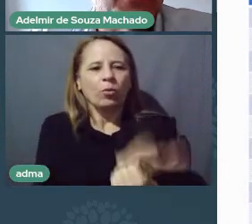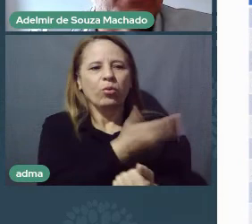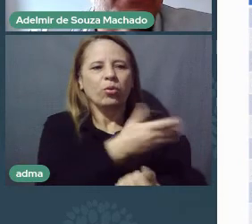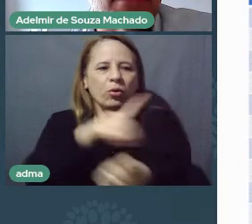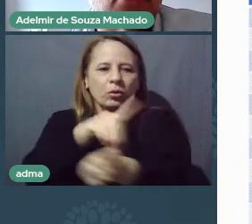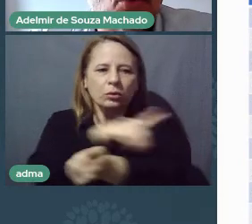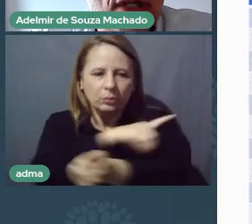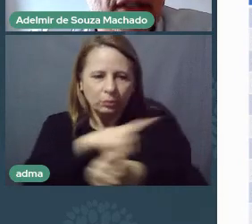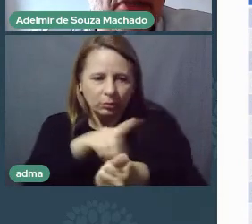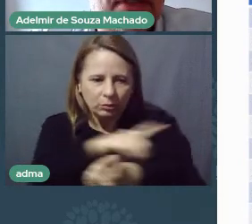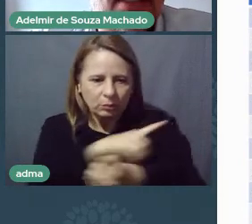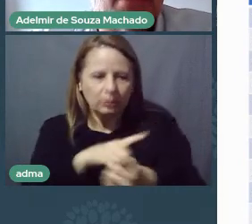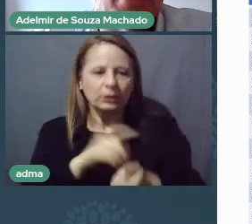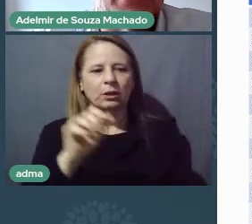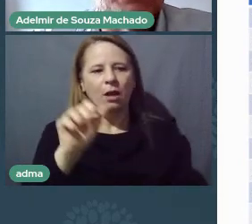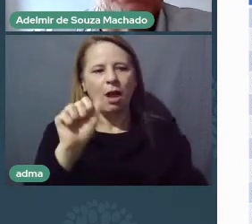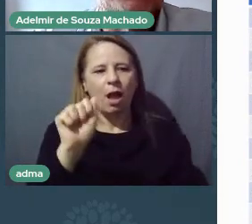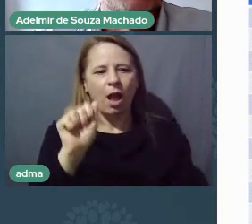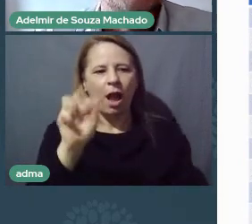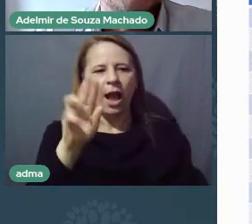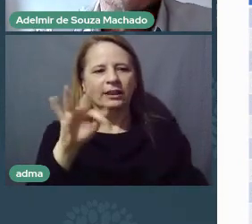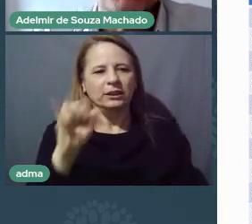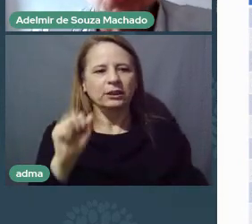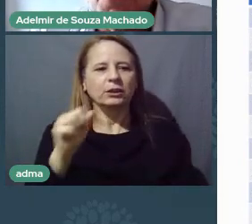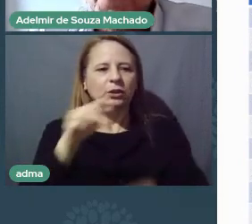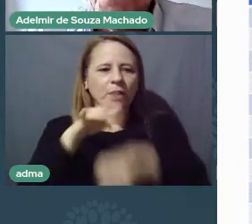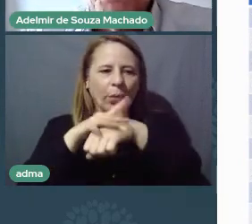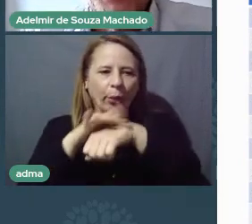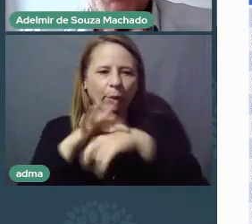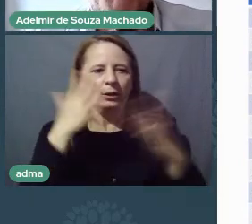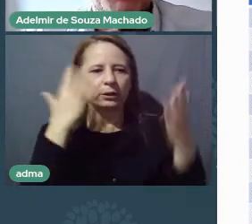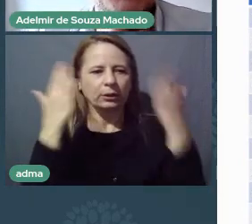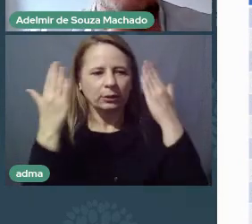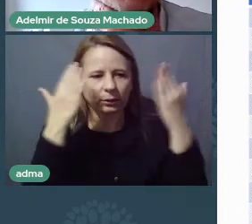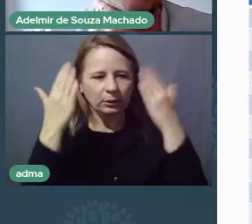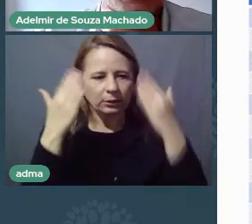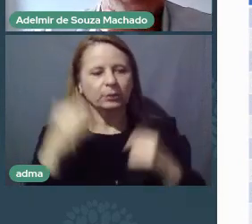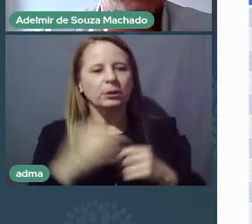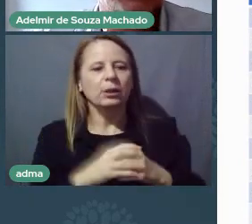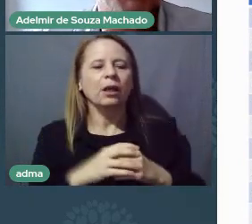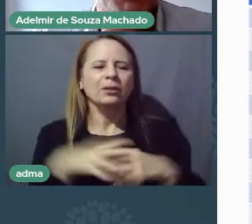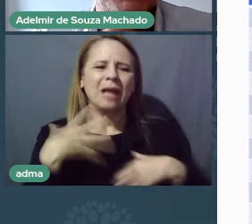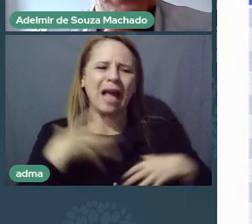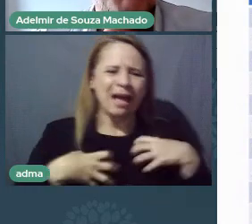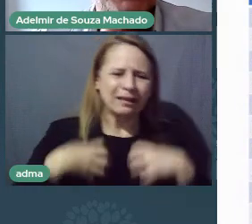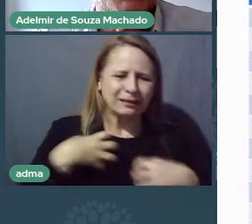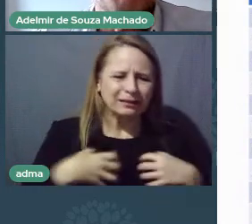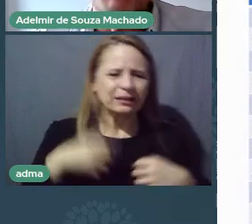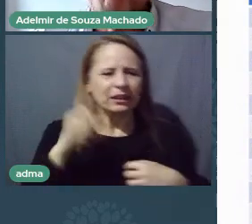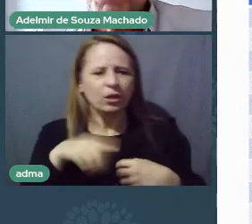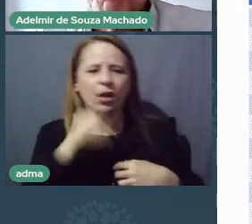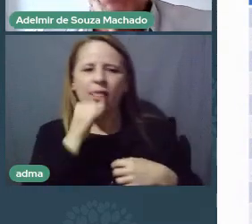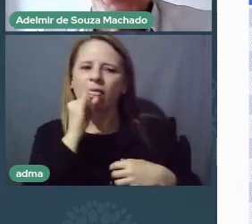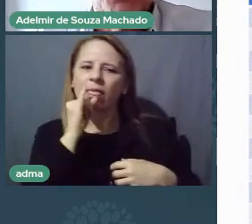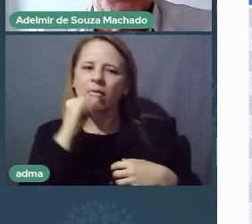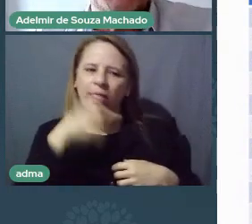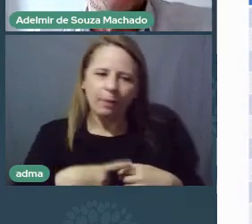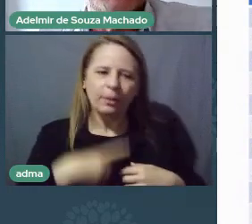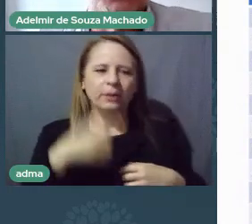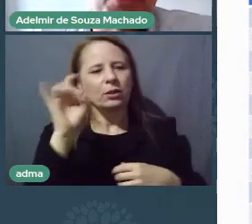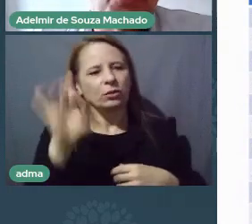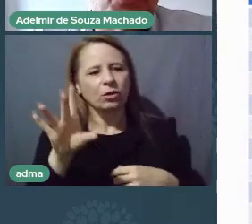diabetes, artrites, as doenças psiquiátricas, não só pela ansiedade, depressão, mas também